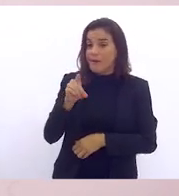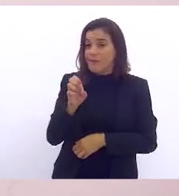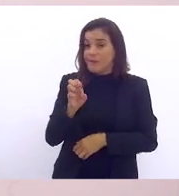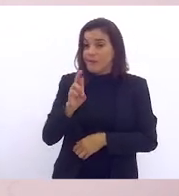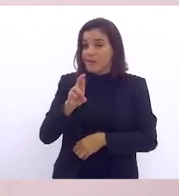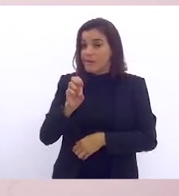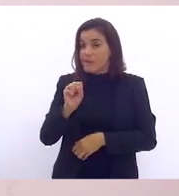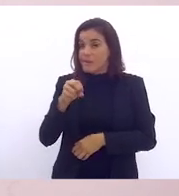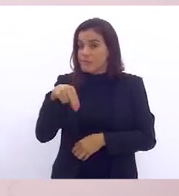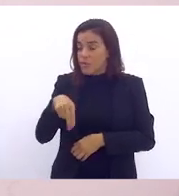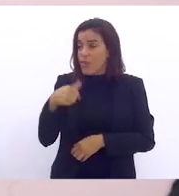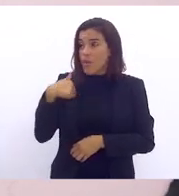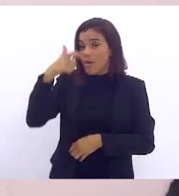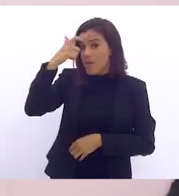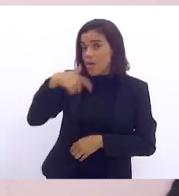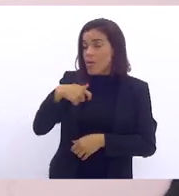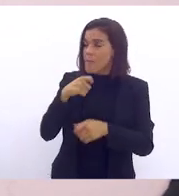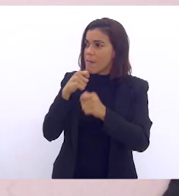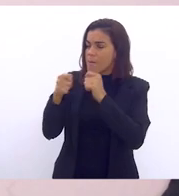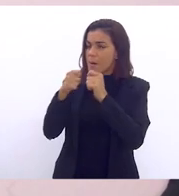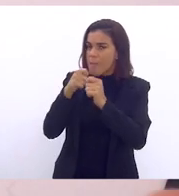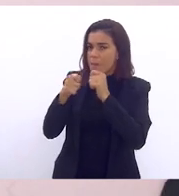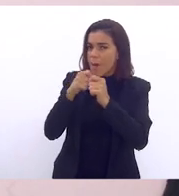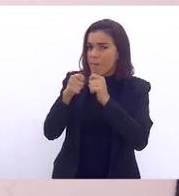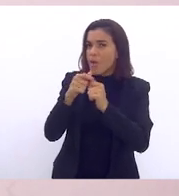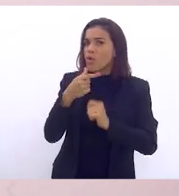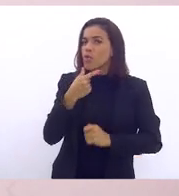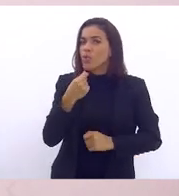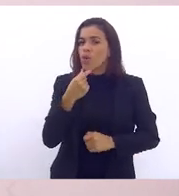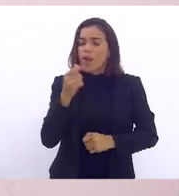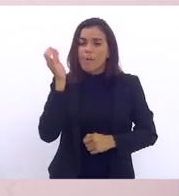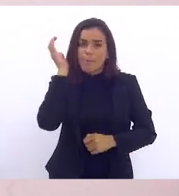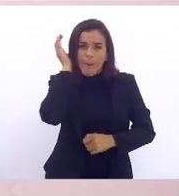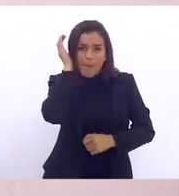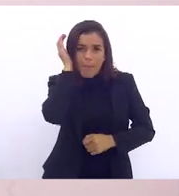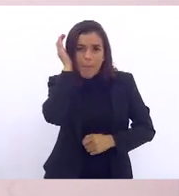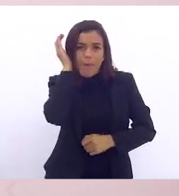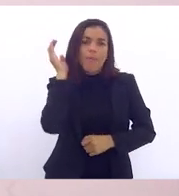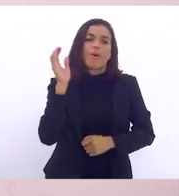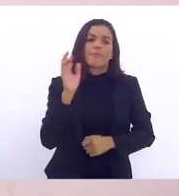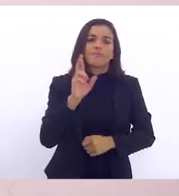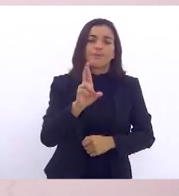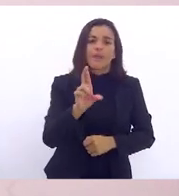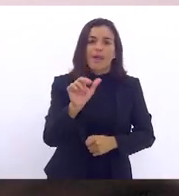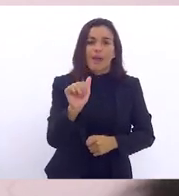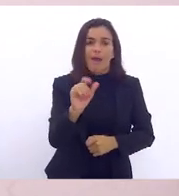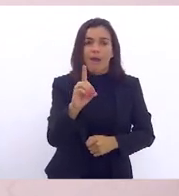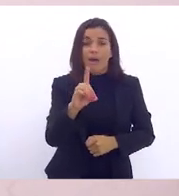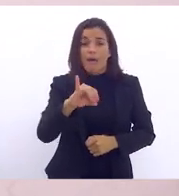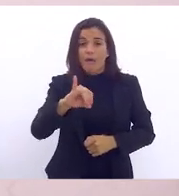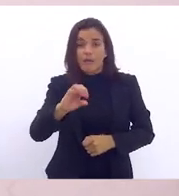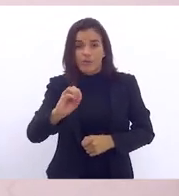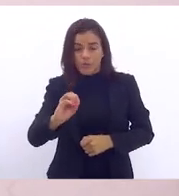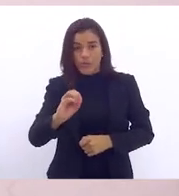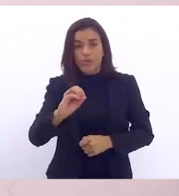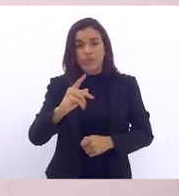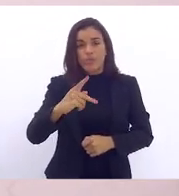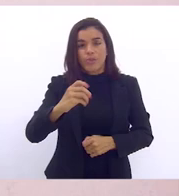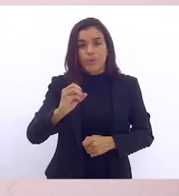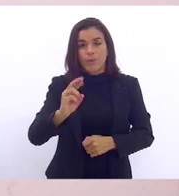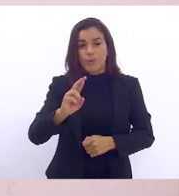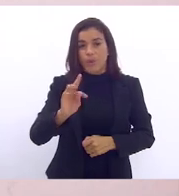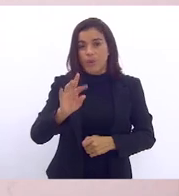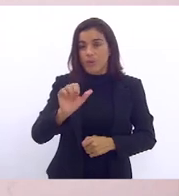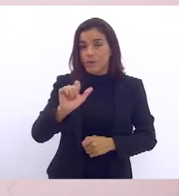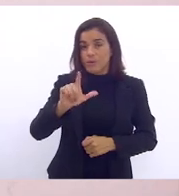uma entrevista né pro jornalista Reinaldo da Rádio Portal de Mangaratiba e ele me relatou que ele